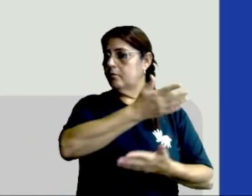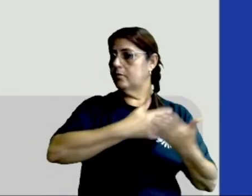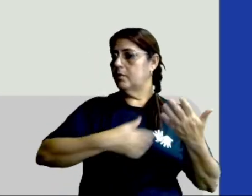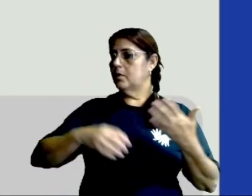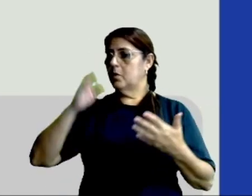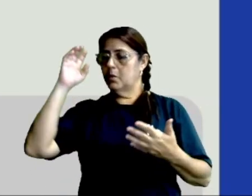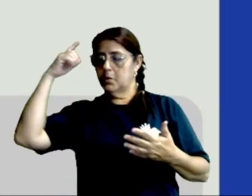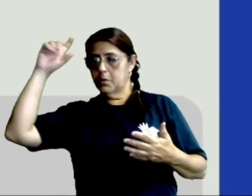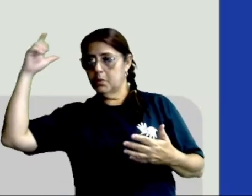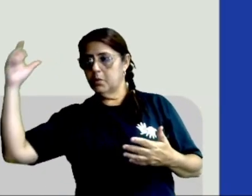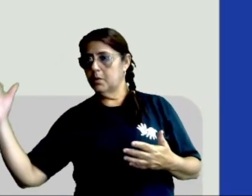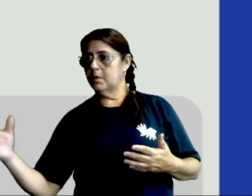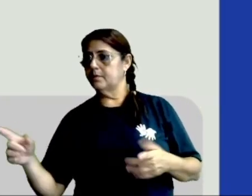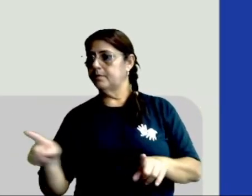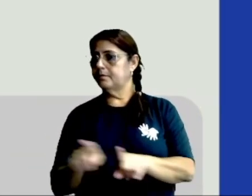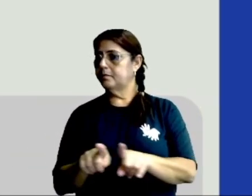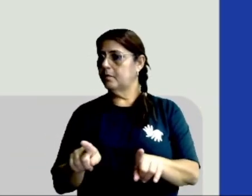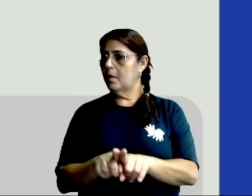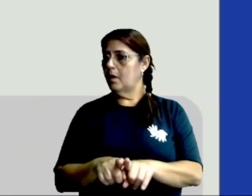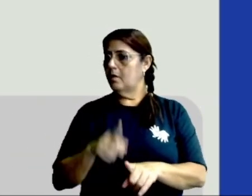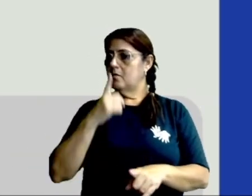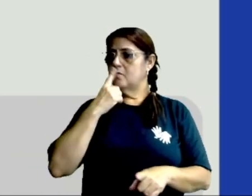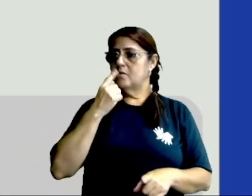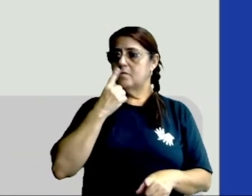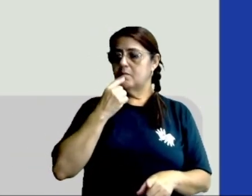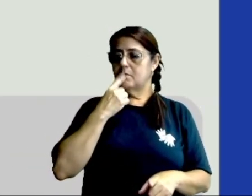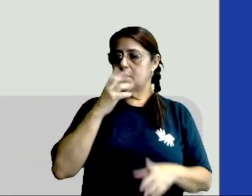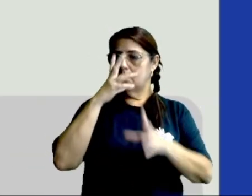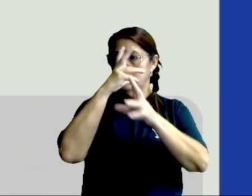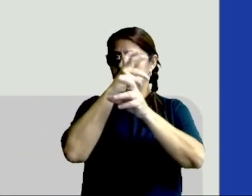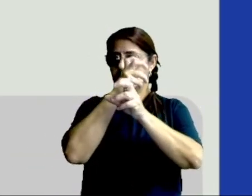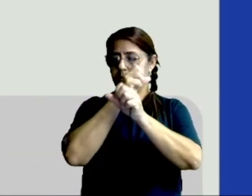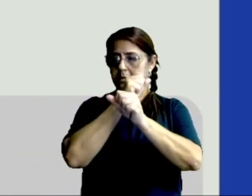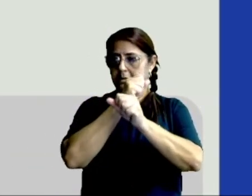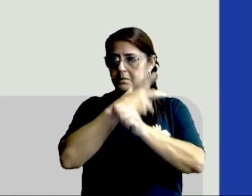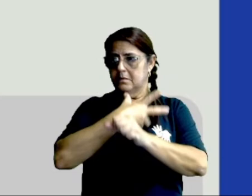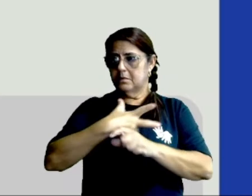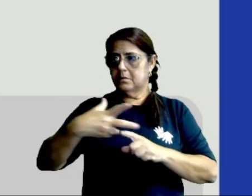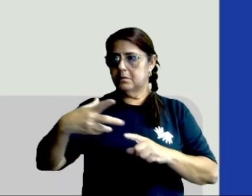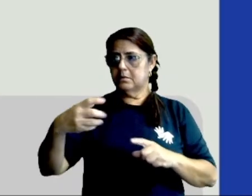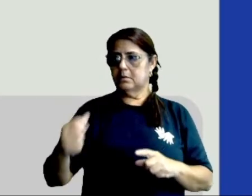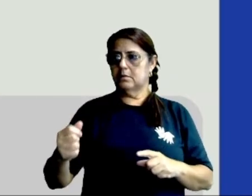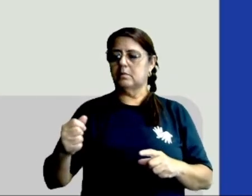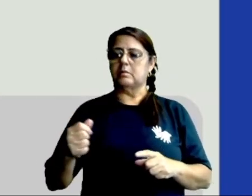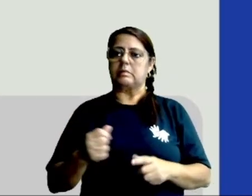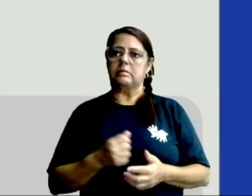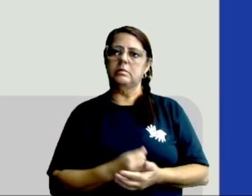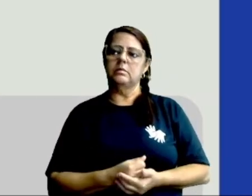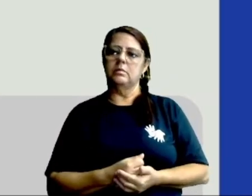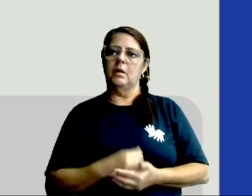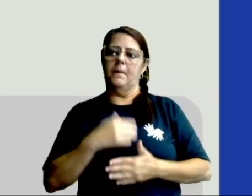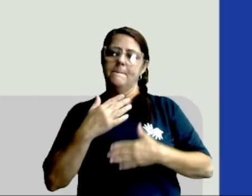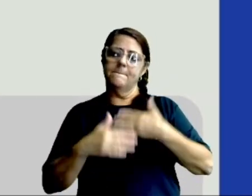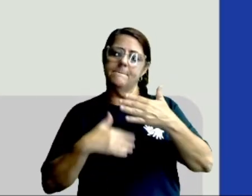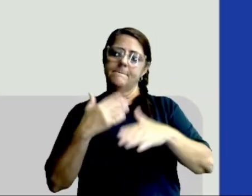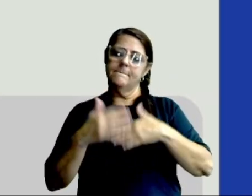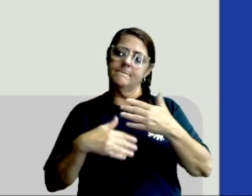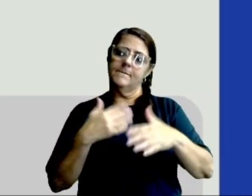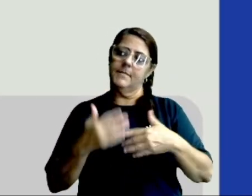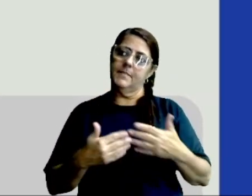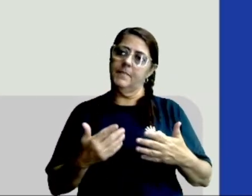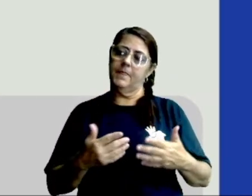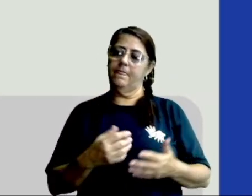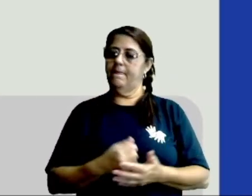a Europa, né, com esses vermelhos, né, mais escuros, tem os campeões, né, de produção e circulação de